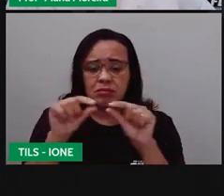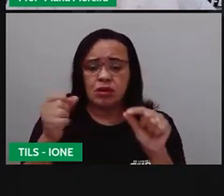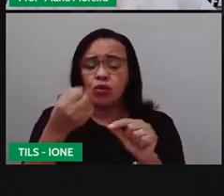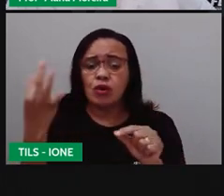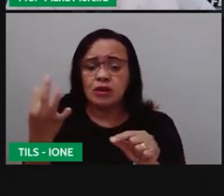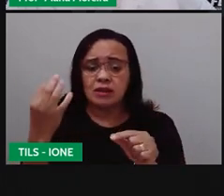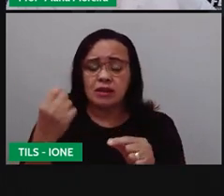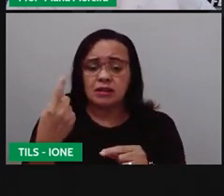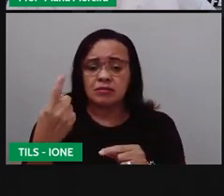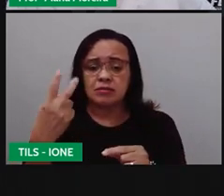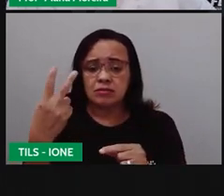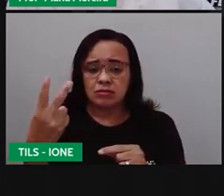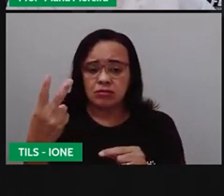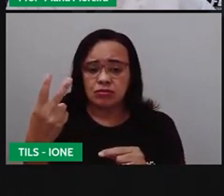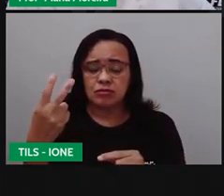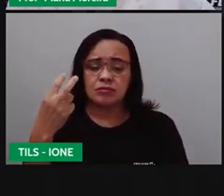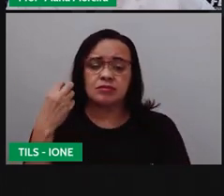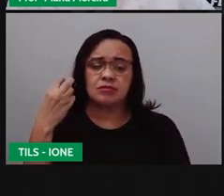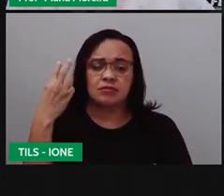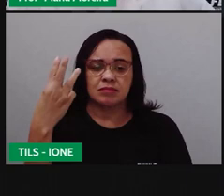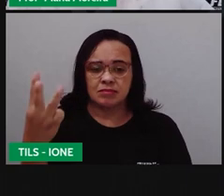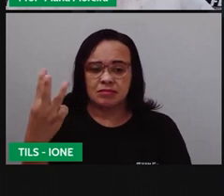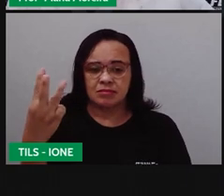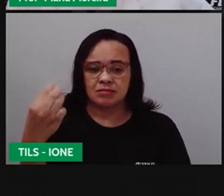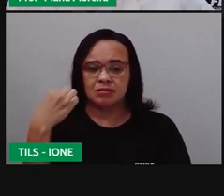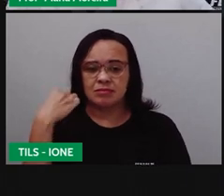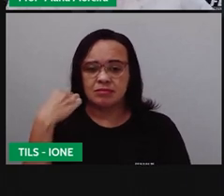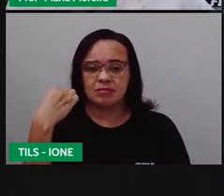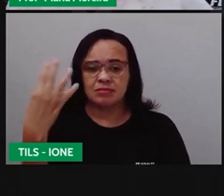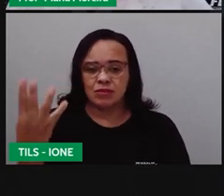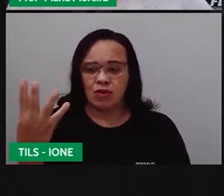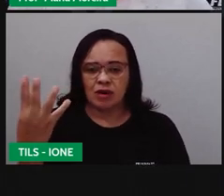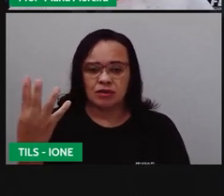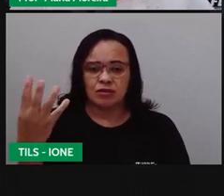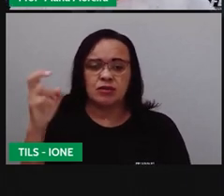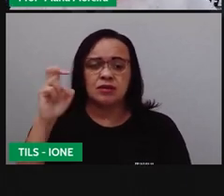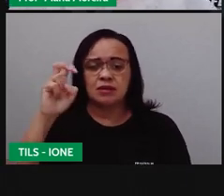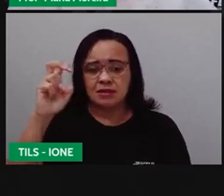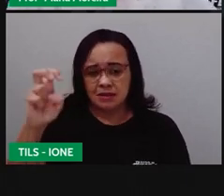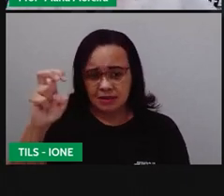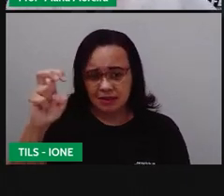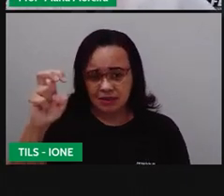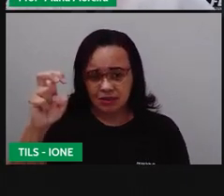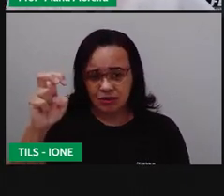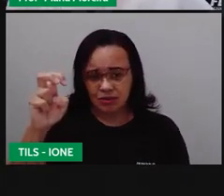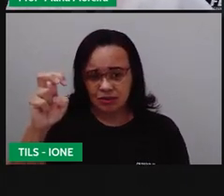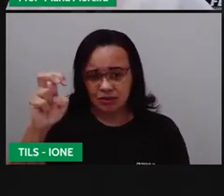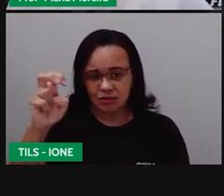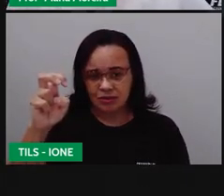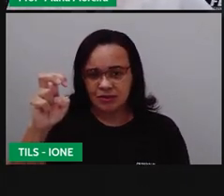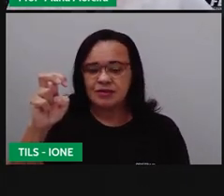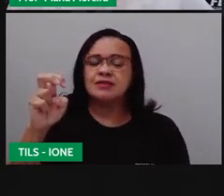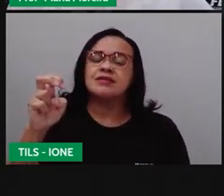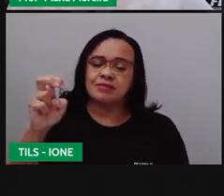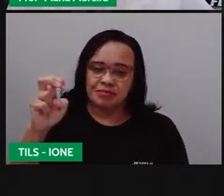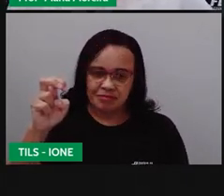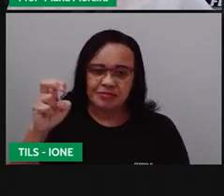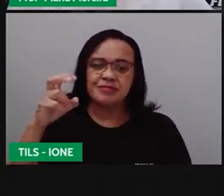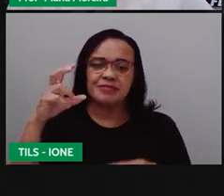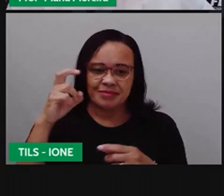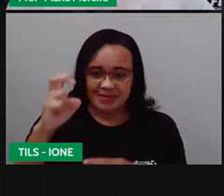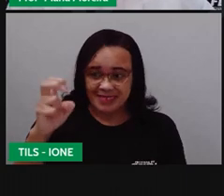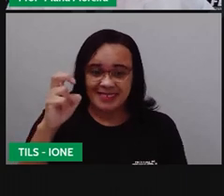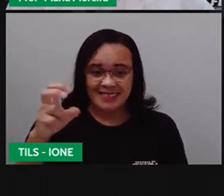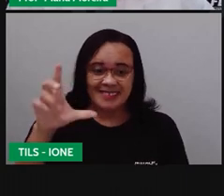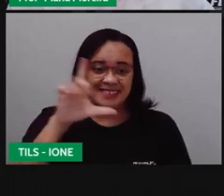tenho? 1, 2, 3, 4, 5. 5